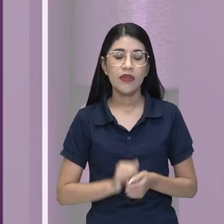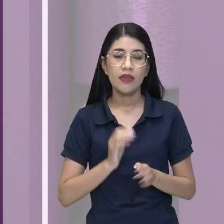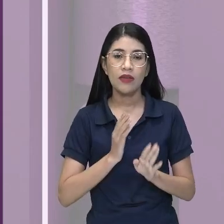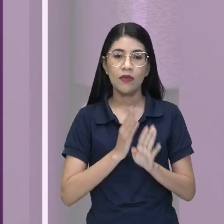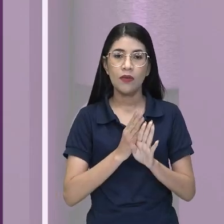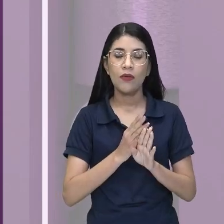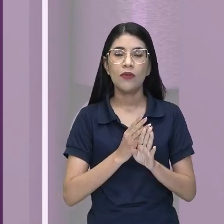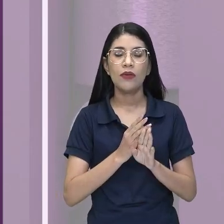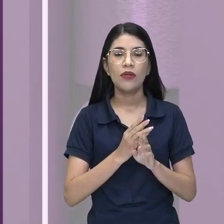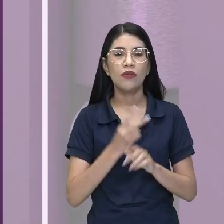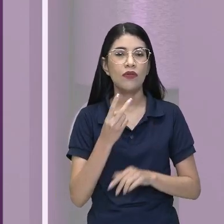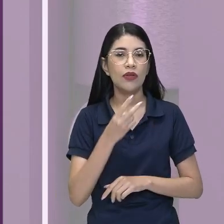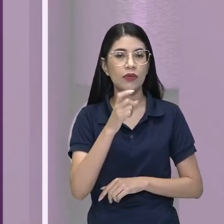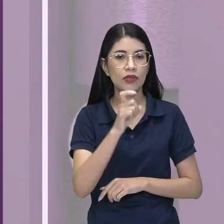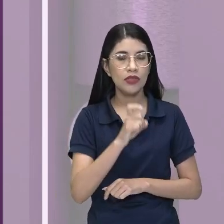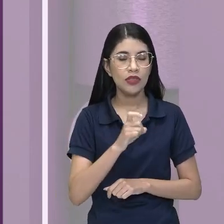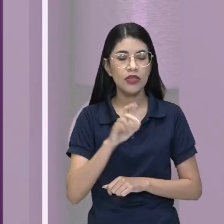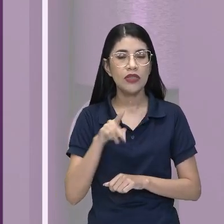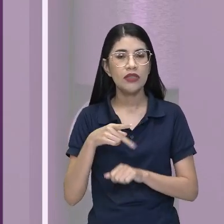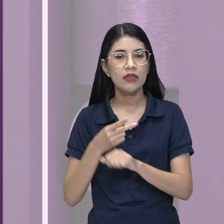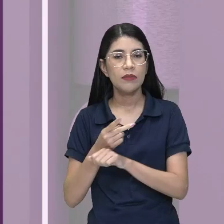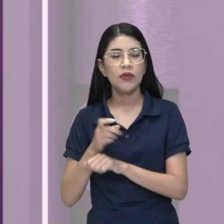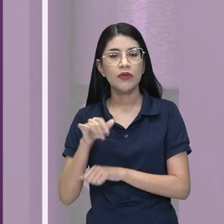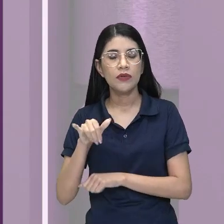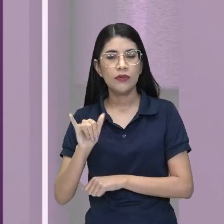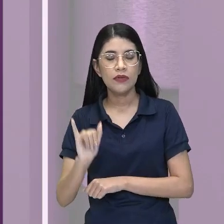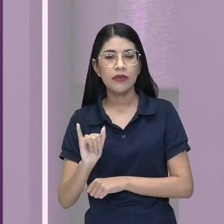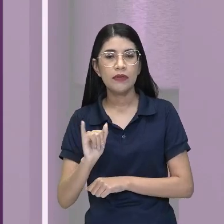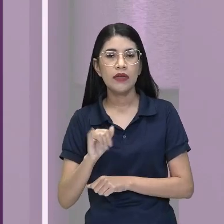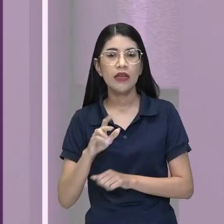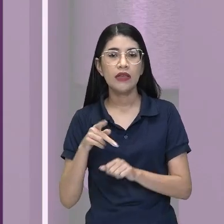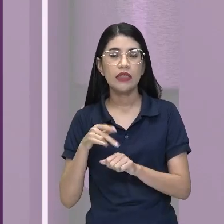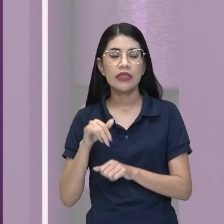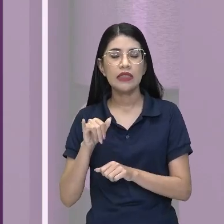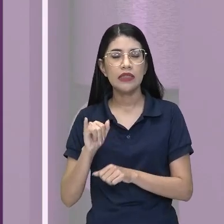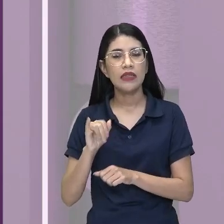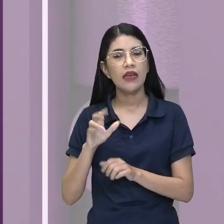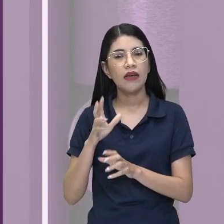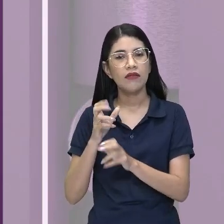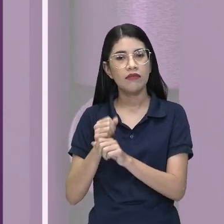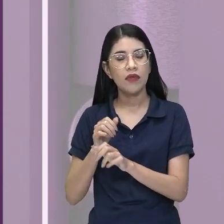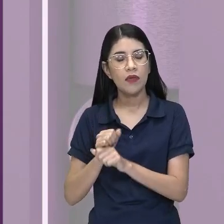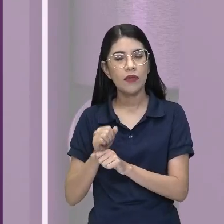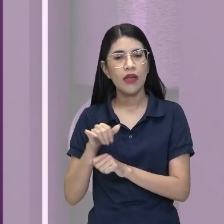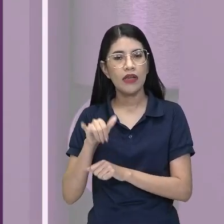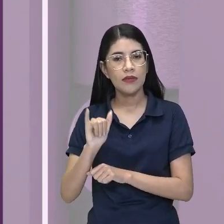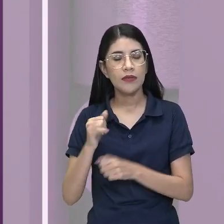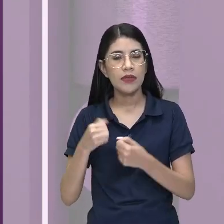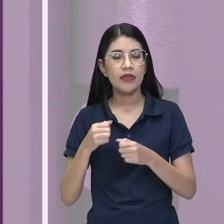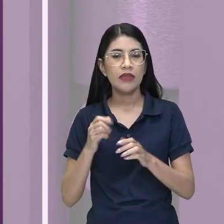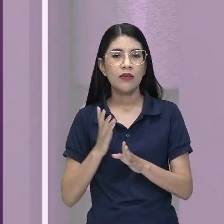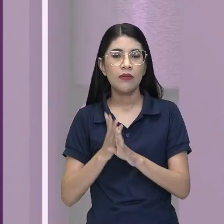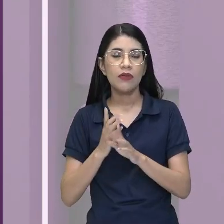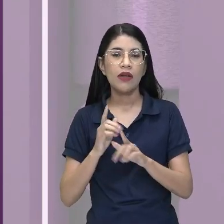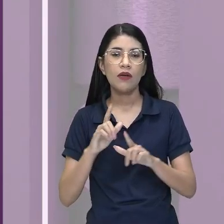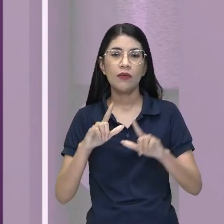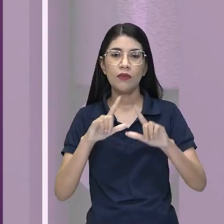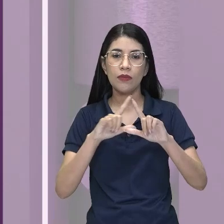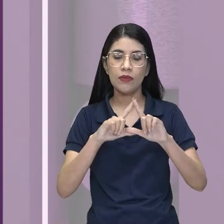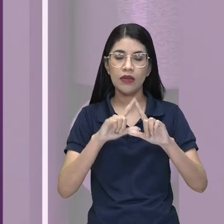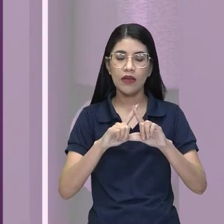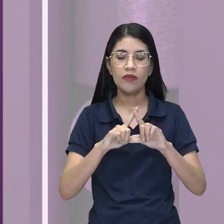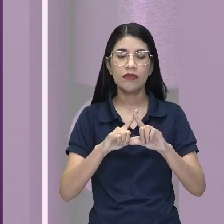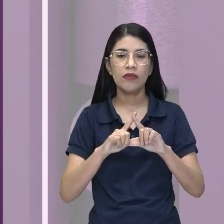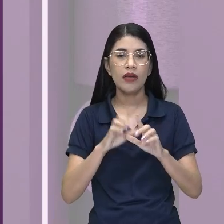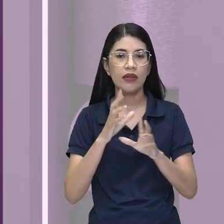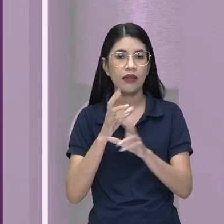x, depois o valor de y. Quando você for calcular y, você vai precisar do valor de delta. Aí você vai lá e calcula o